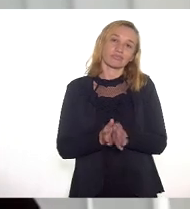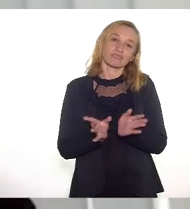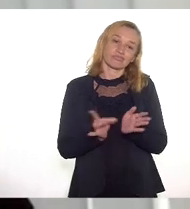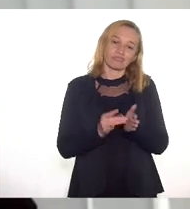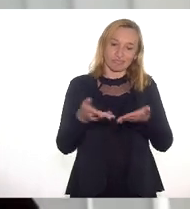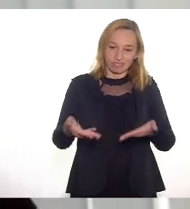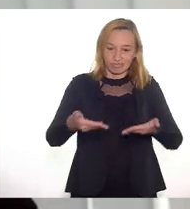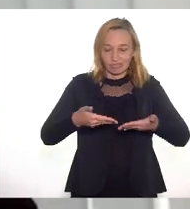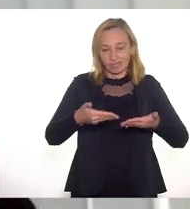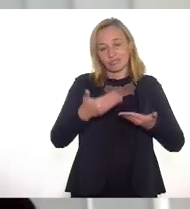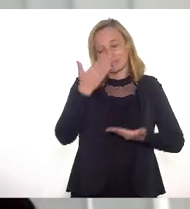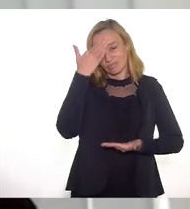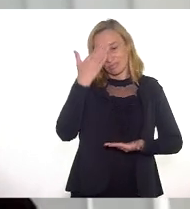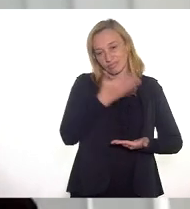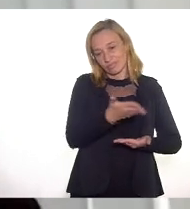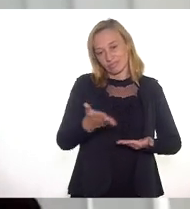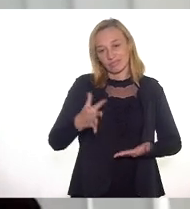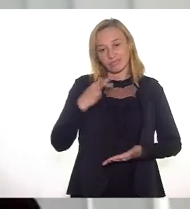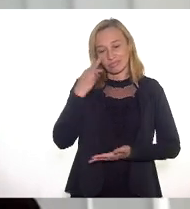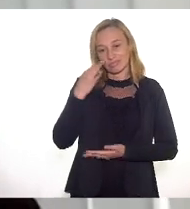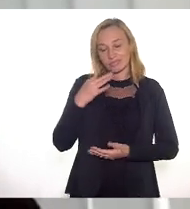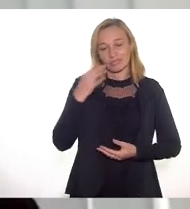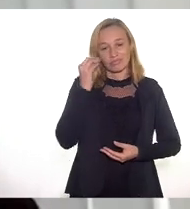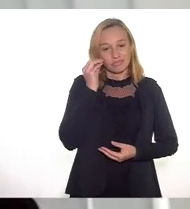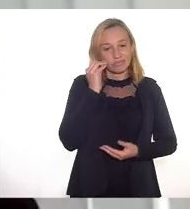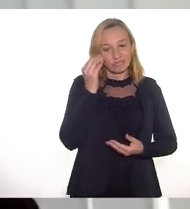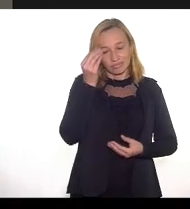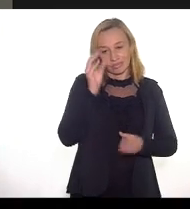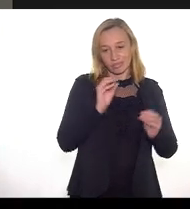convite, e agradeço pela oportunidade. Muito obrigada.